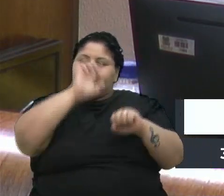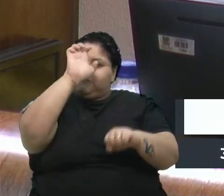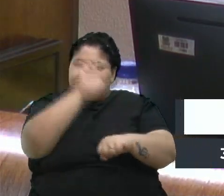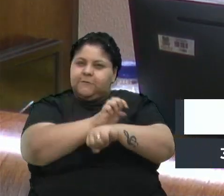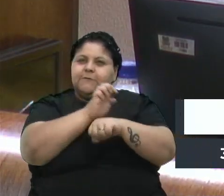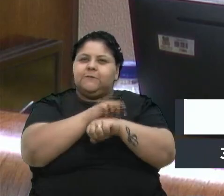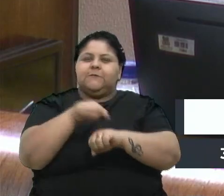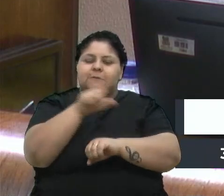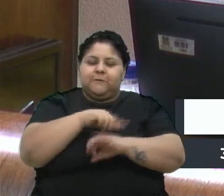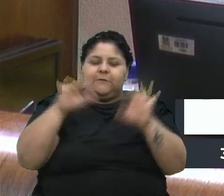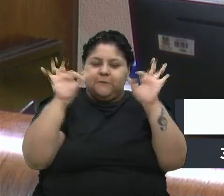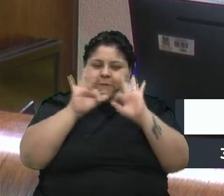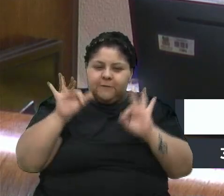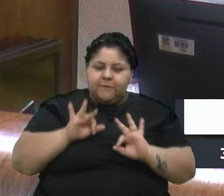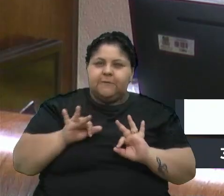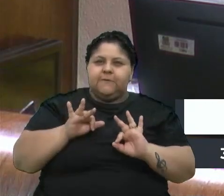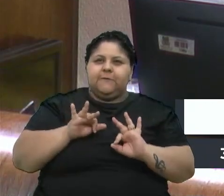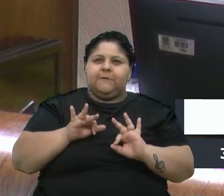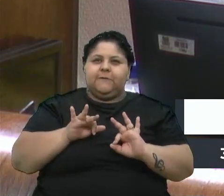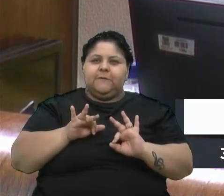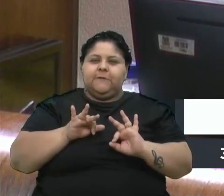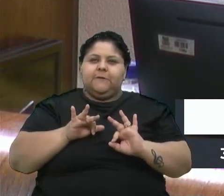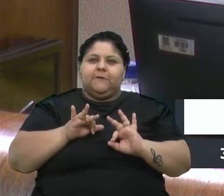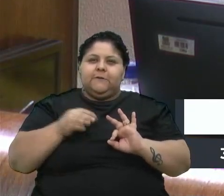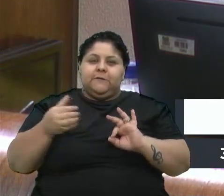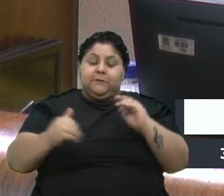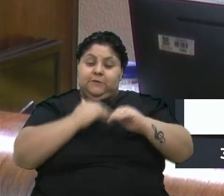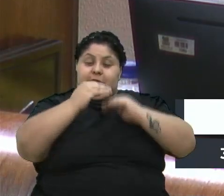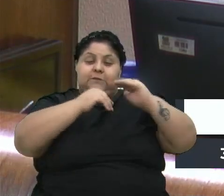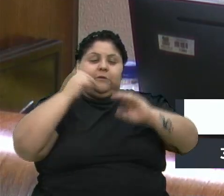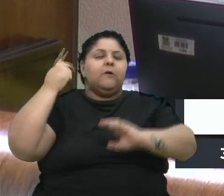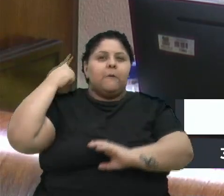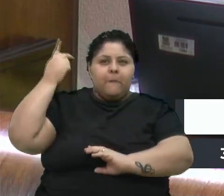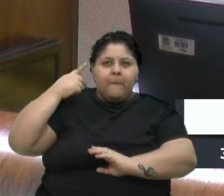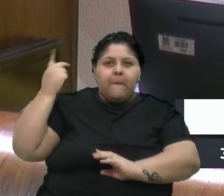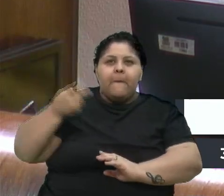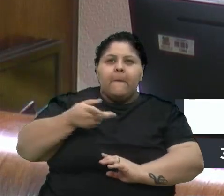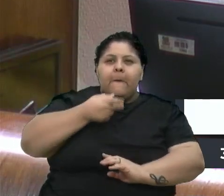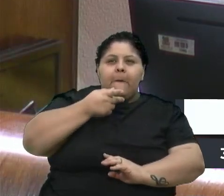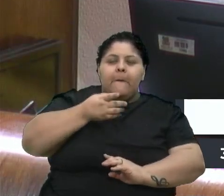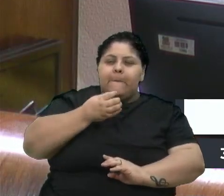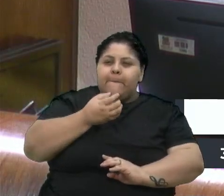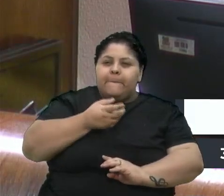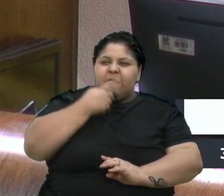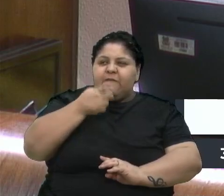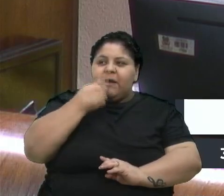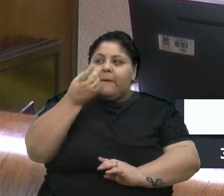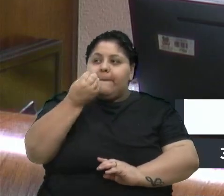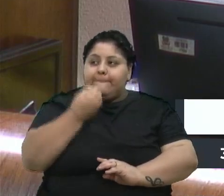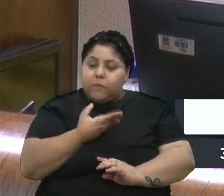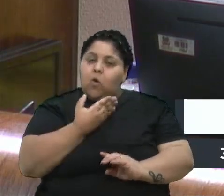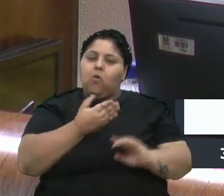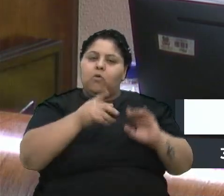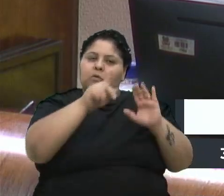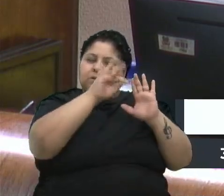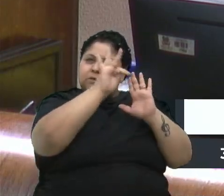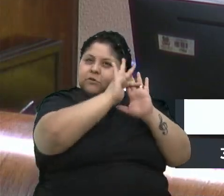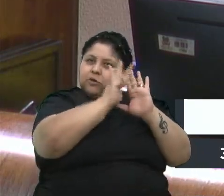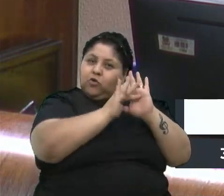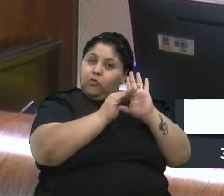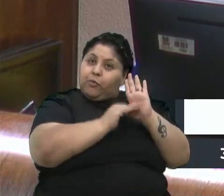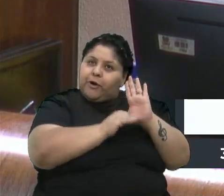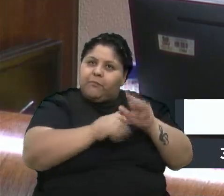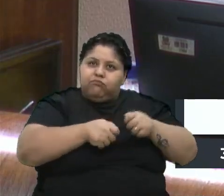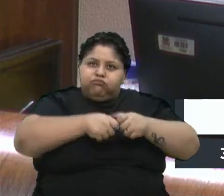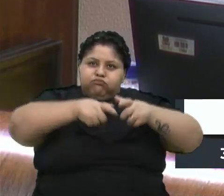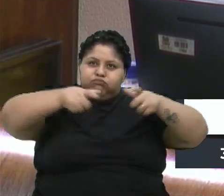que a gente tenha também essa maturidade política para elogiar um programa dessa magnitude